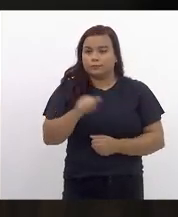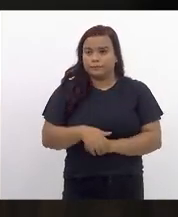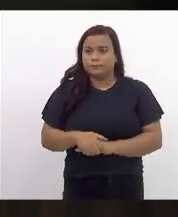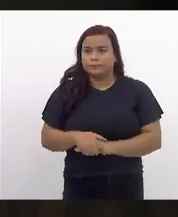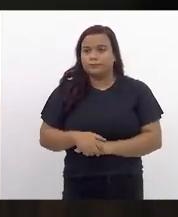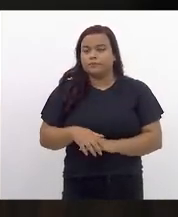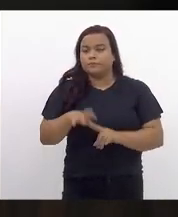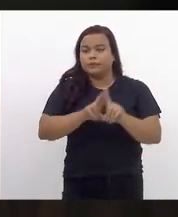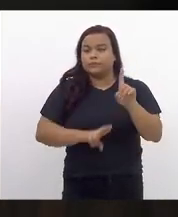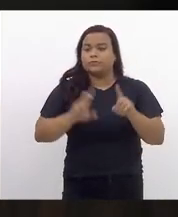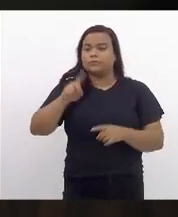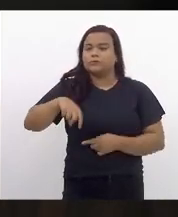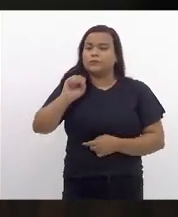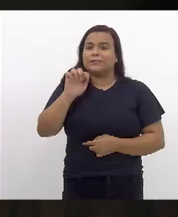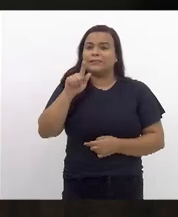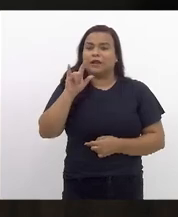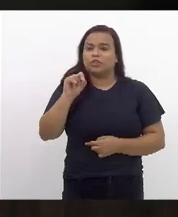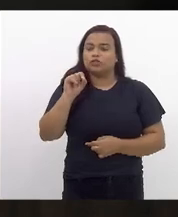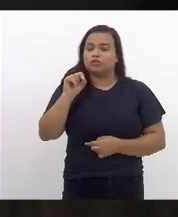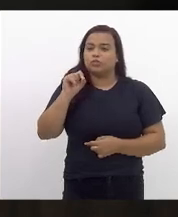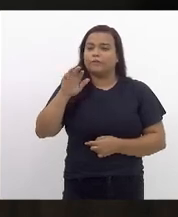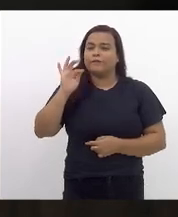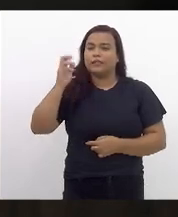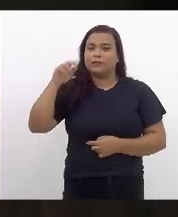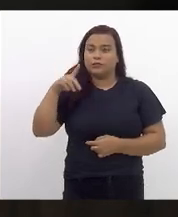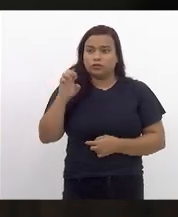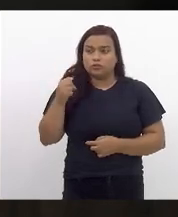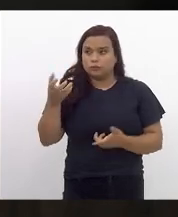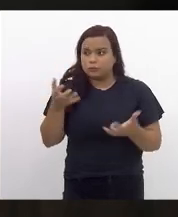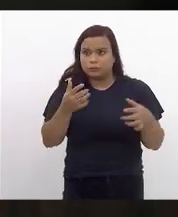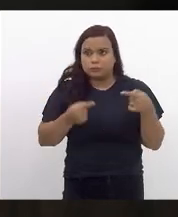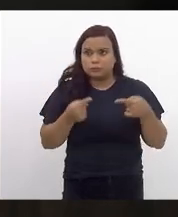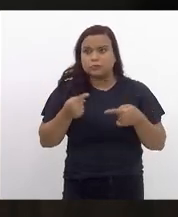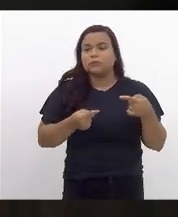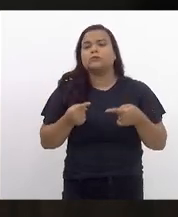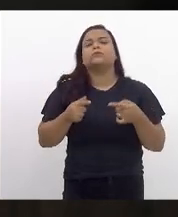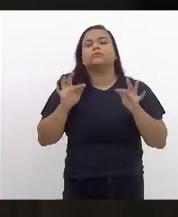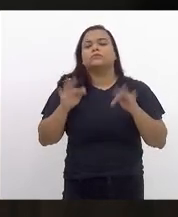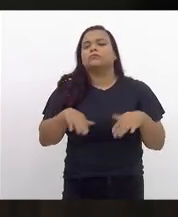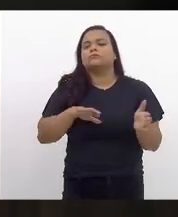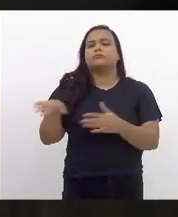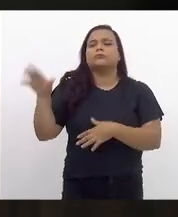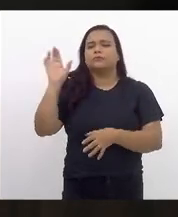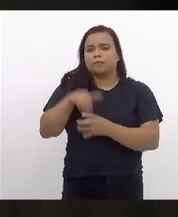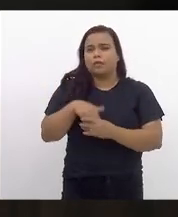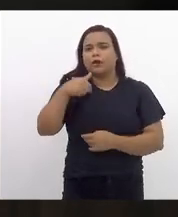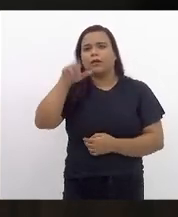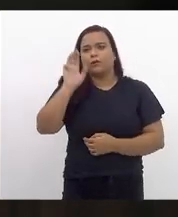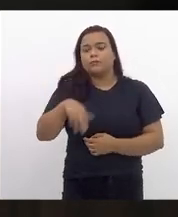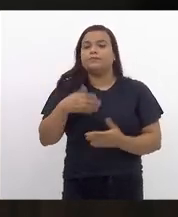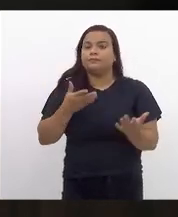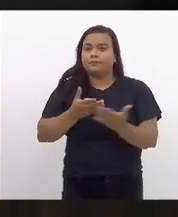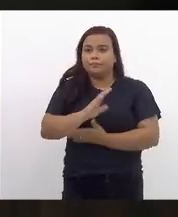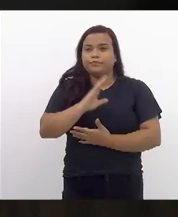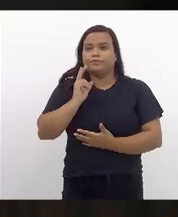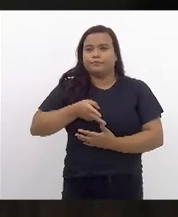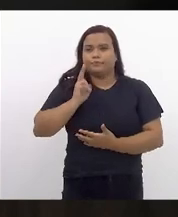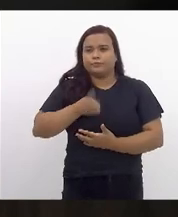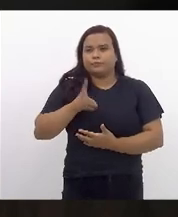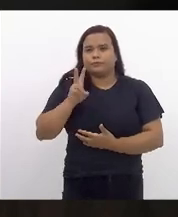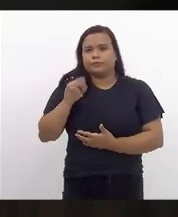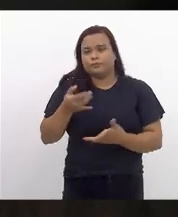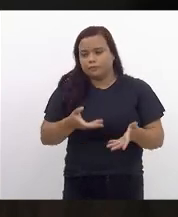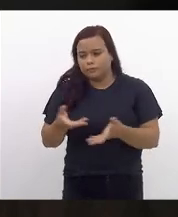Sérgio Fernandes. Em discussão, não havendo quem queira discutir, encerrada a discussão, em votação, se os que aprovam permaneçam como estão aprovados, vai